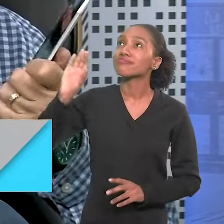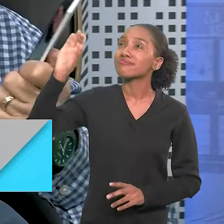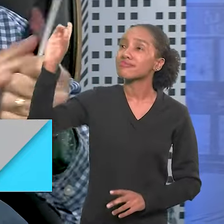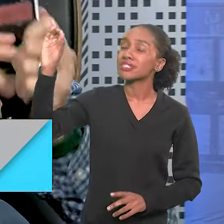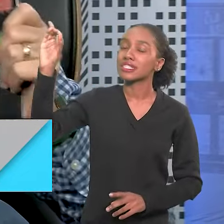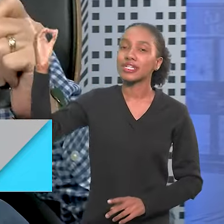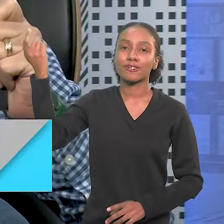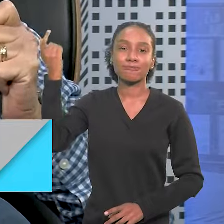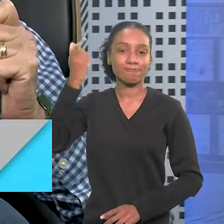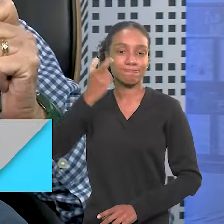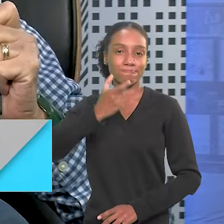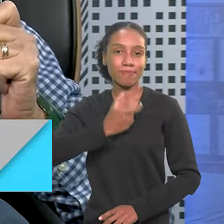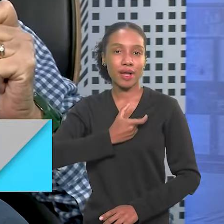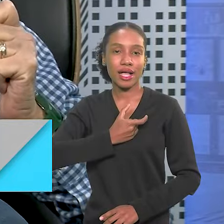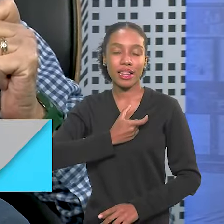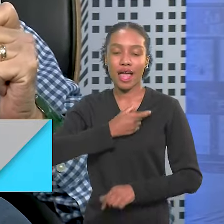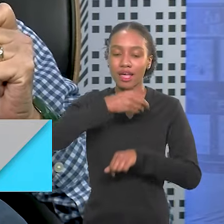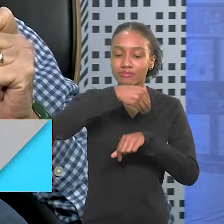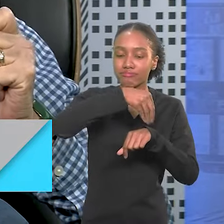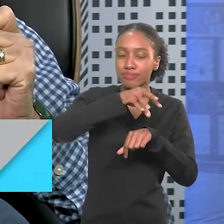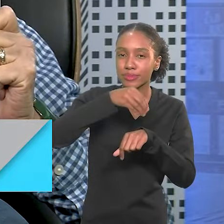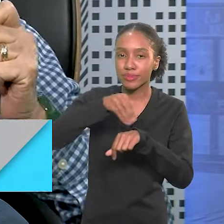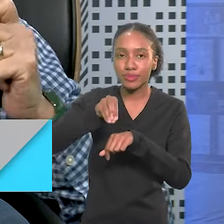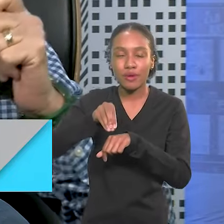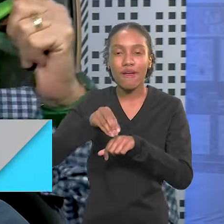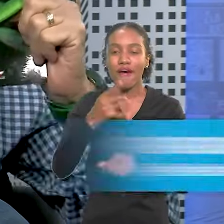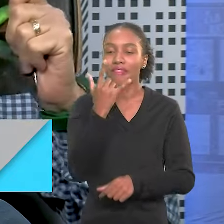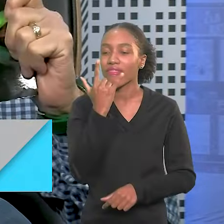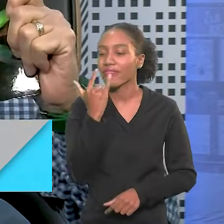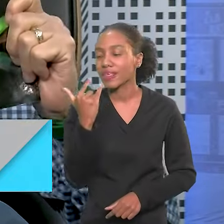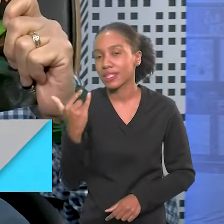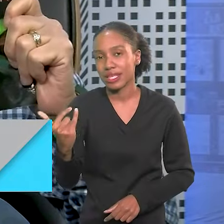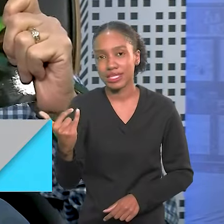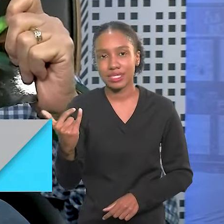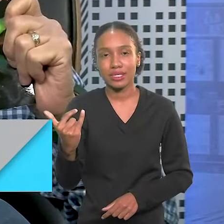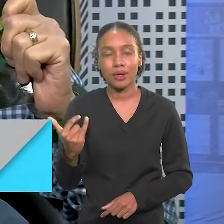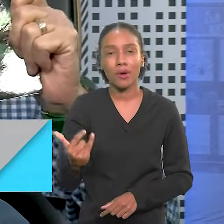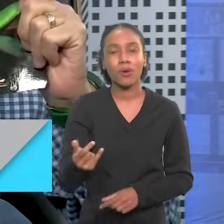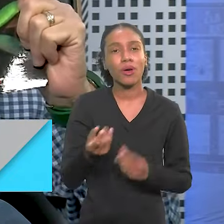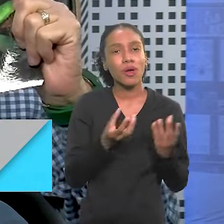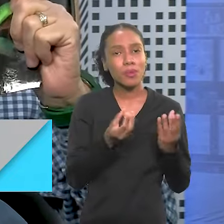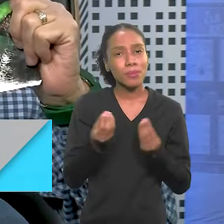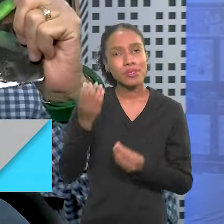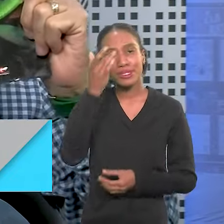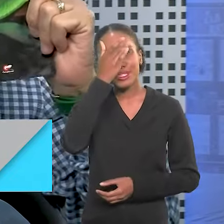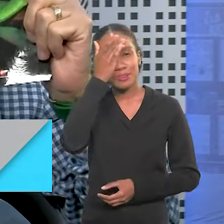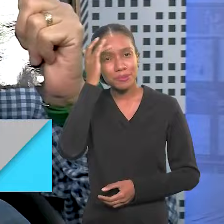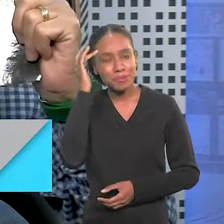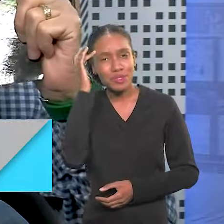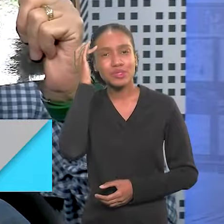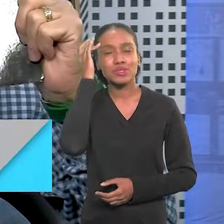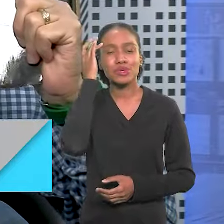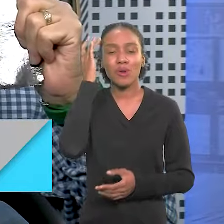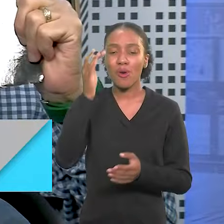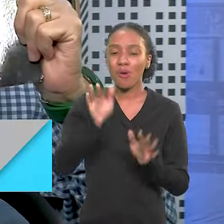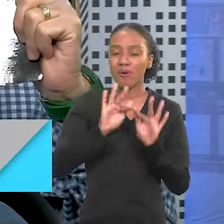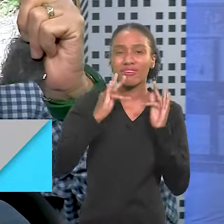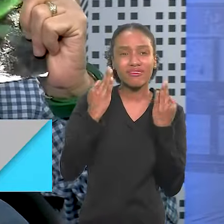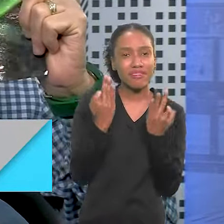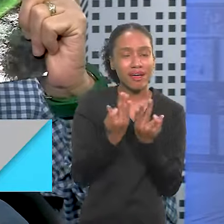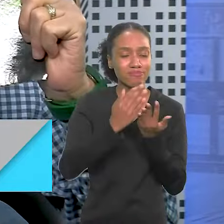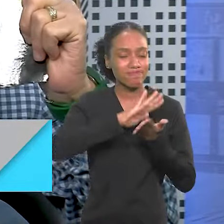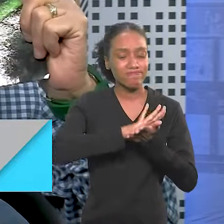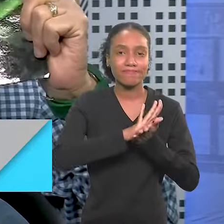meu coração essa palavra tentação quantas pessoas têm sido derrubadas quantas